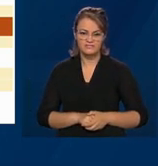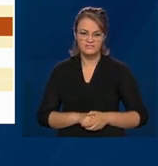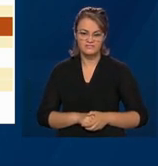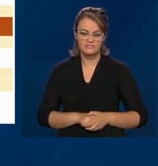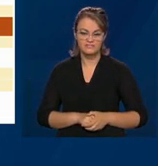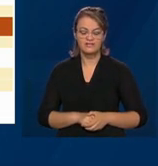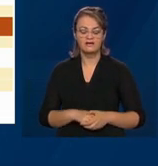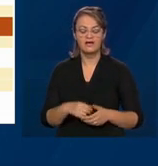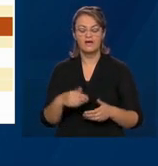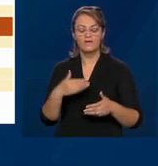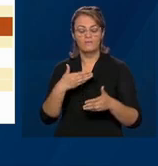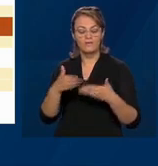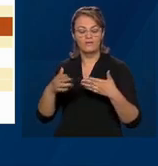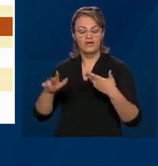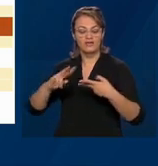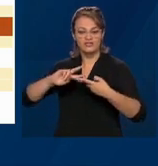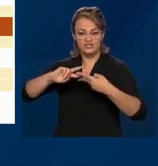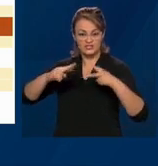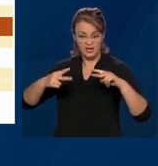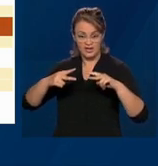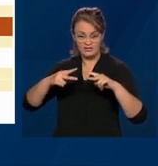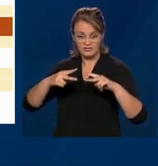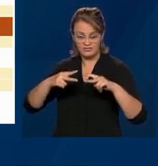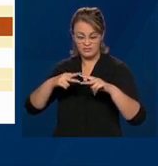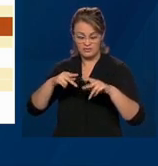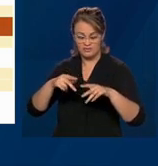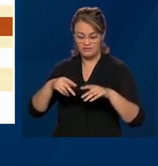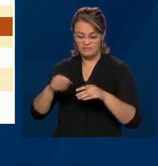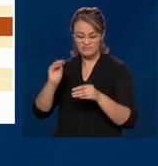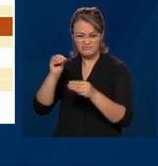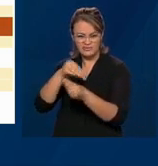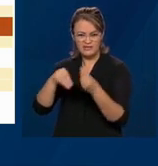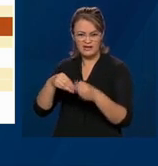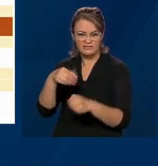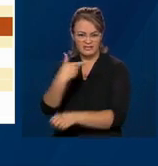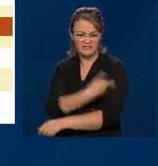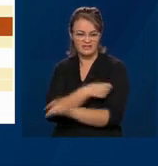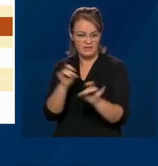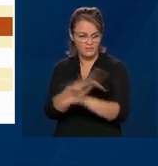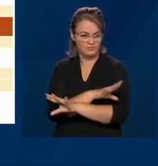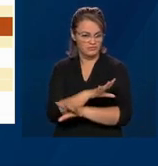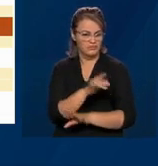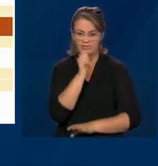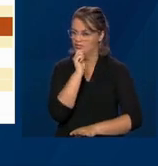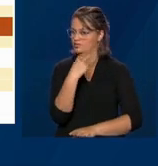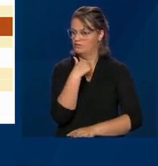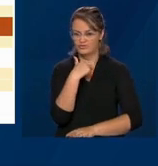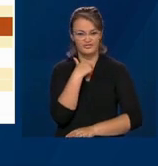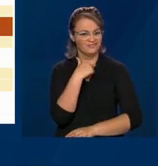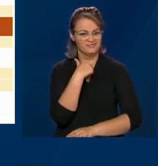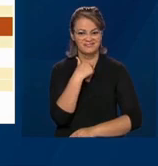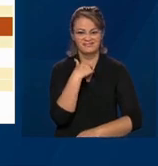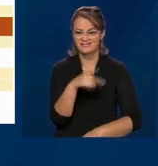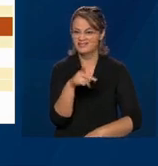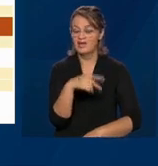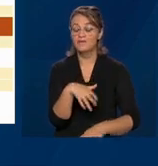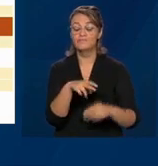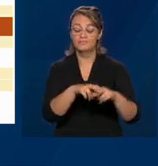estar contido na vacina quando terminada. Então, por isso que esse é um teste fundamental, principalmente